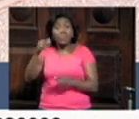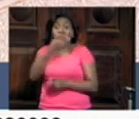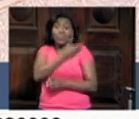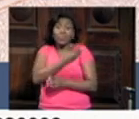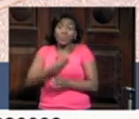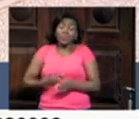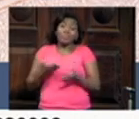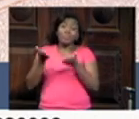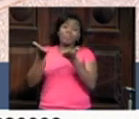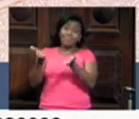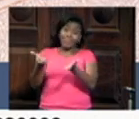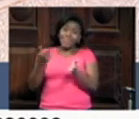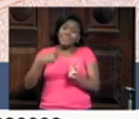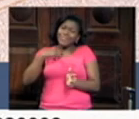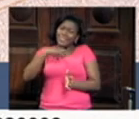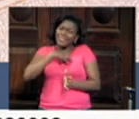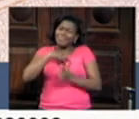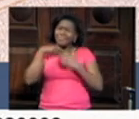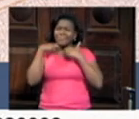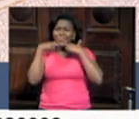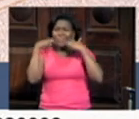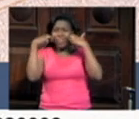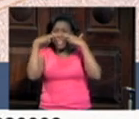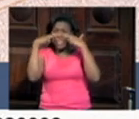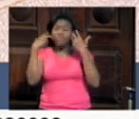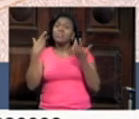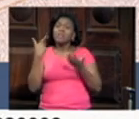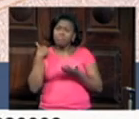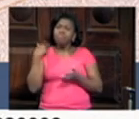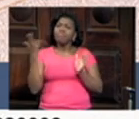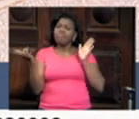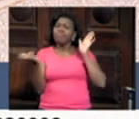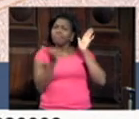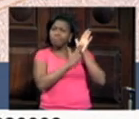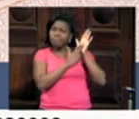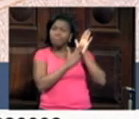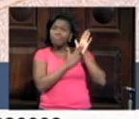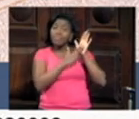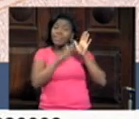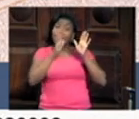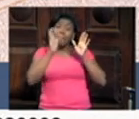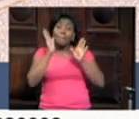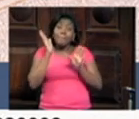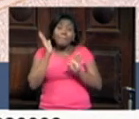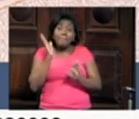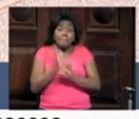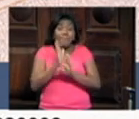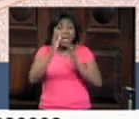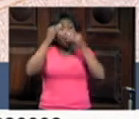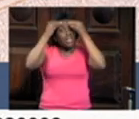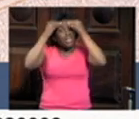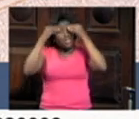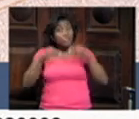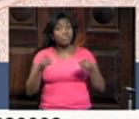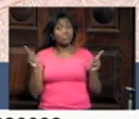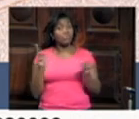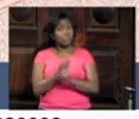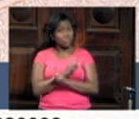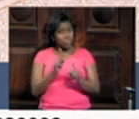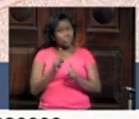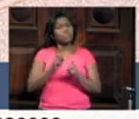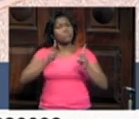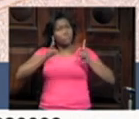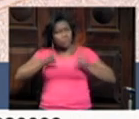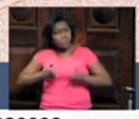está. Eu me sinto envergonhado, eu tenho que dizer isso, mas nós não desistimos. Nós vamos